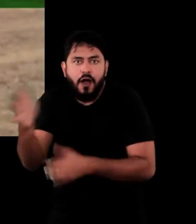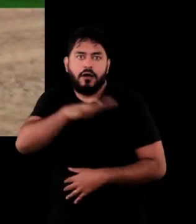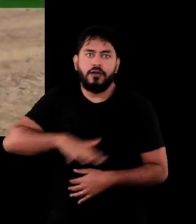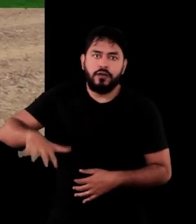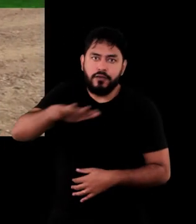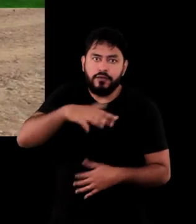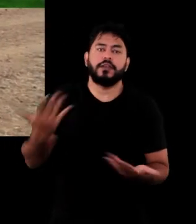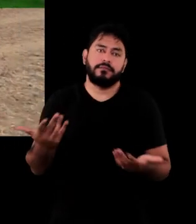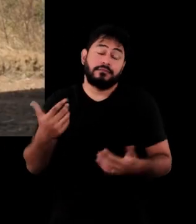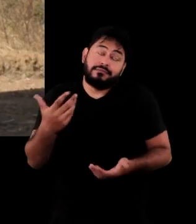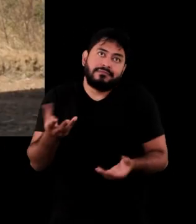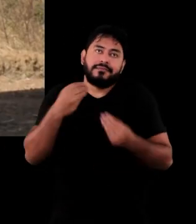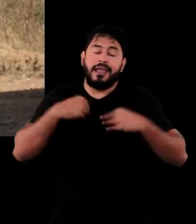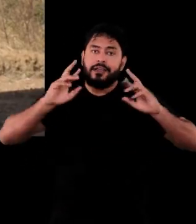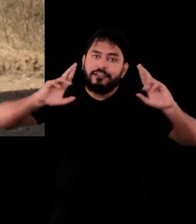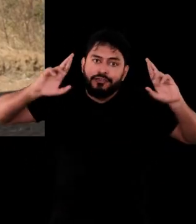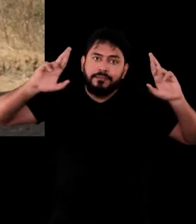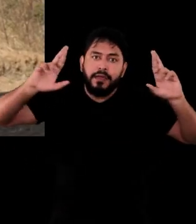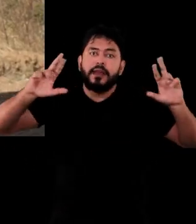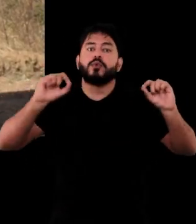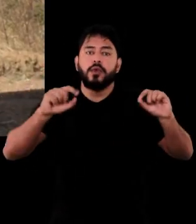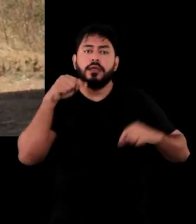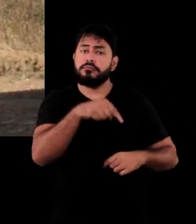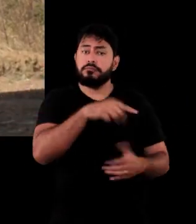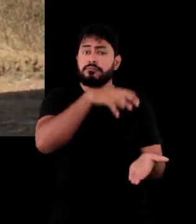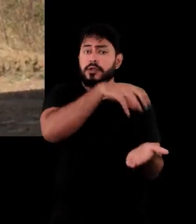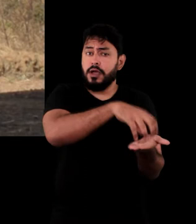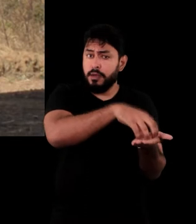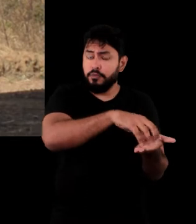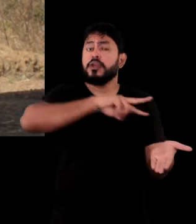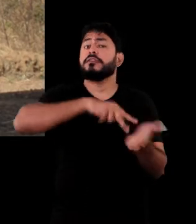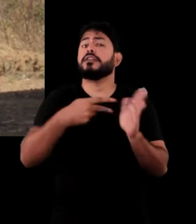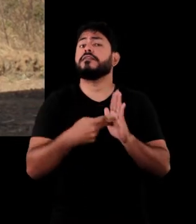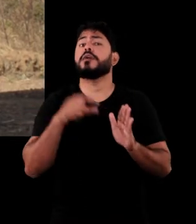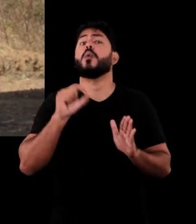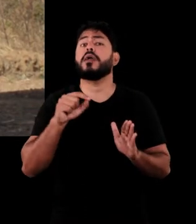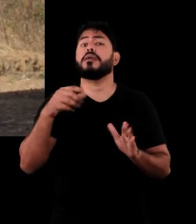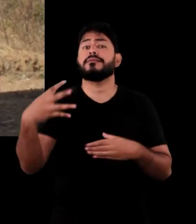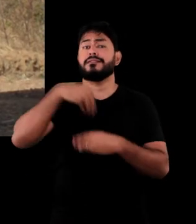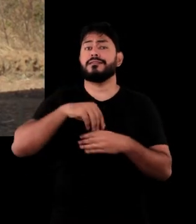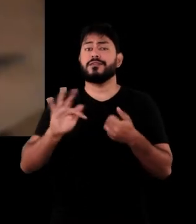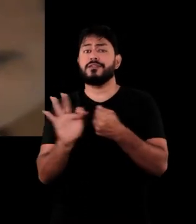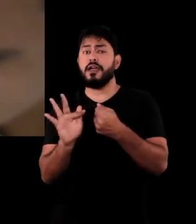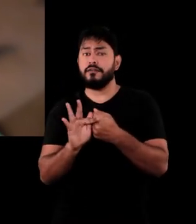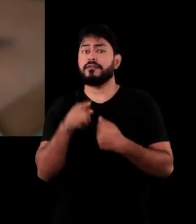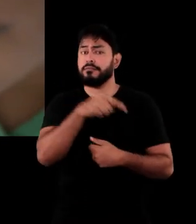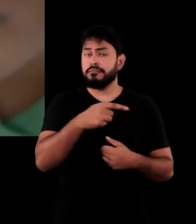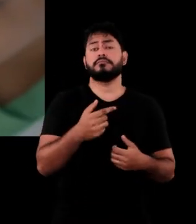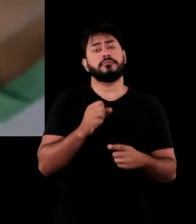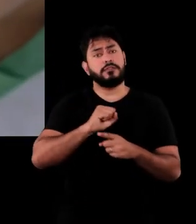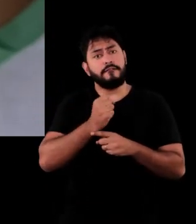remonta muito à esperança de que o campus representa hoje para a nossa sociedade aqui na região. Já que é